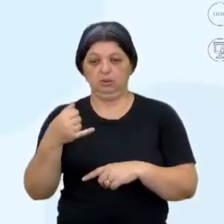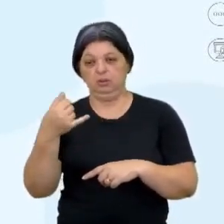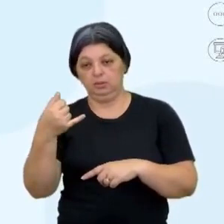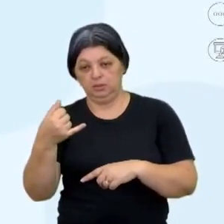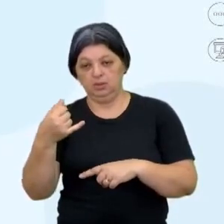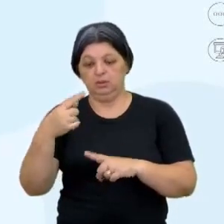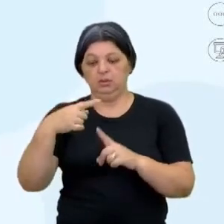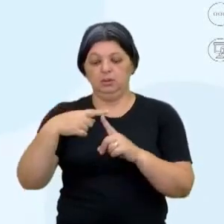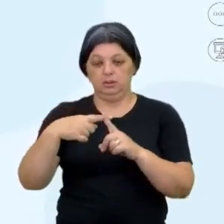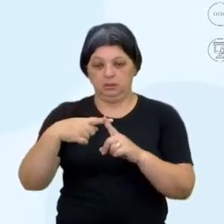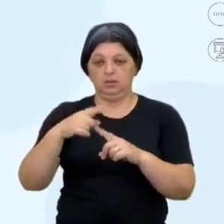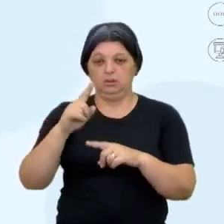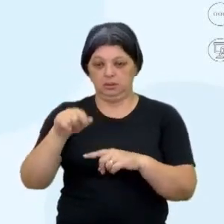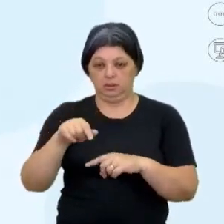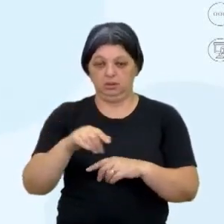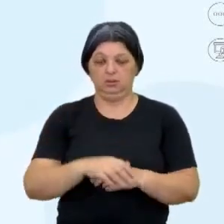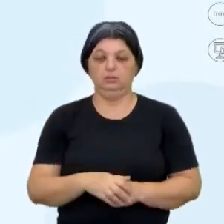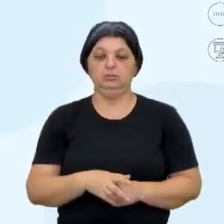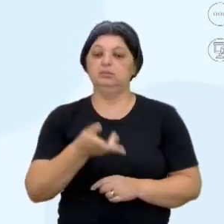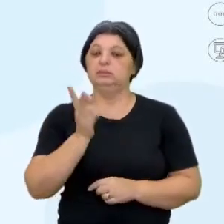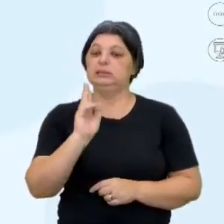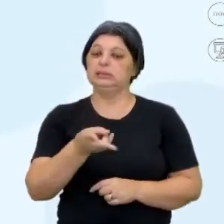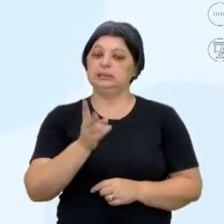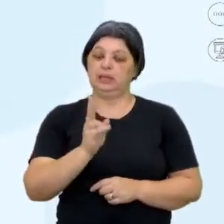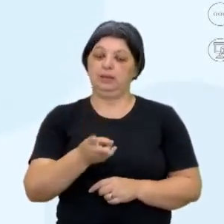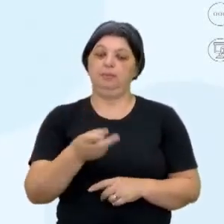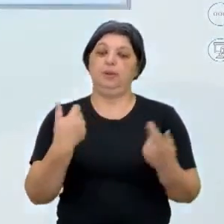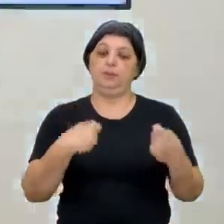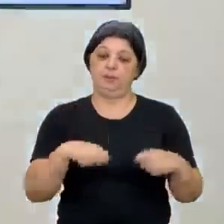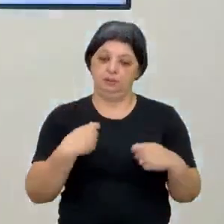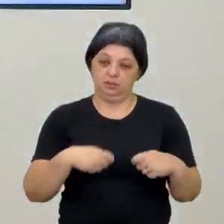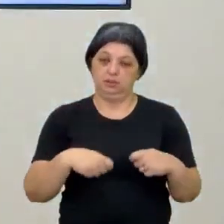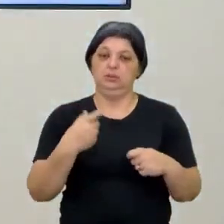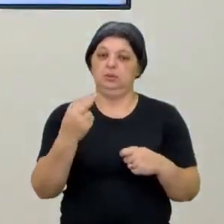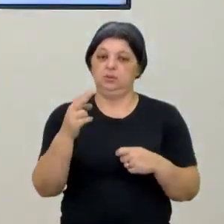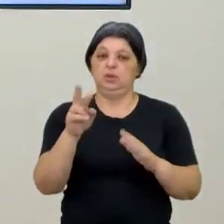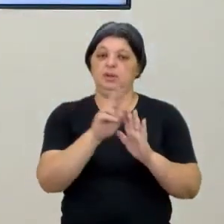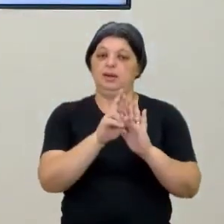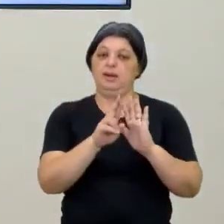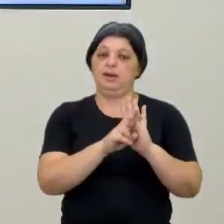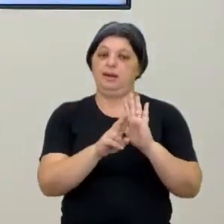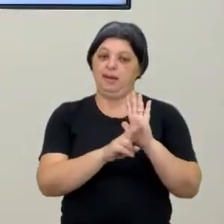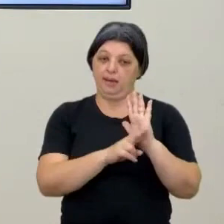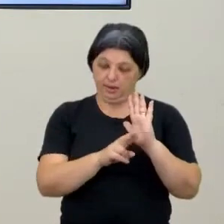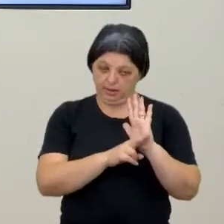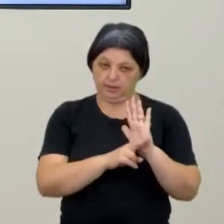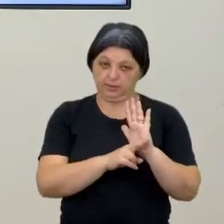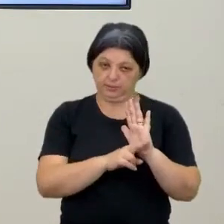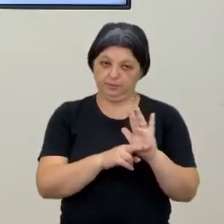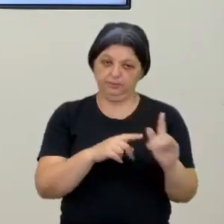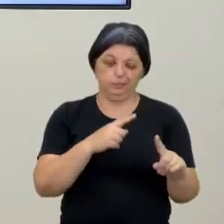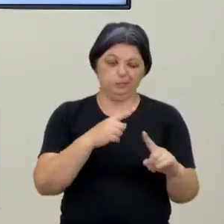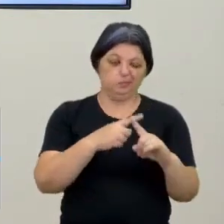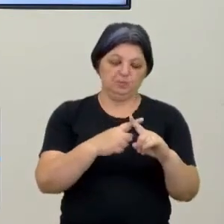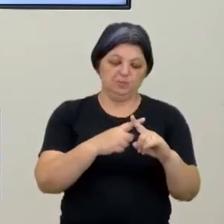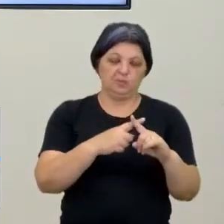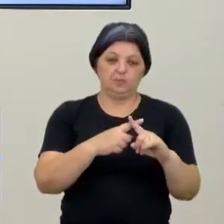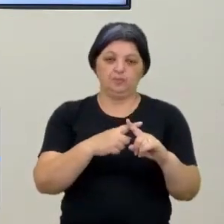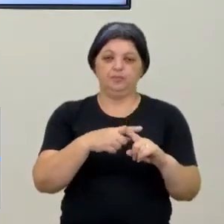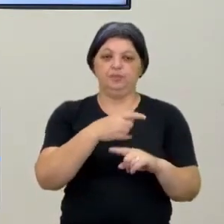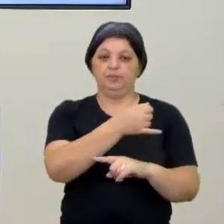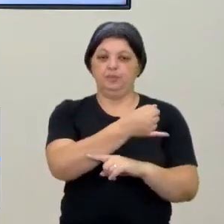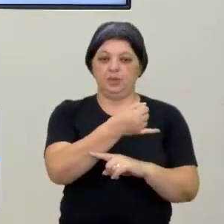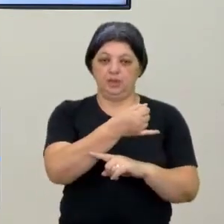menos. Sempre que eu faço multiplicação, eu tenho que fazer regra de sinal. Tá bom? Então, menos vezes mais, ó, tem a